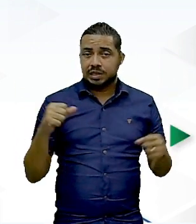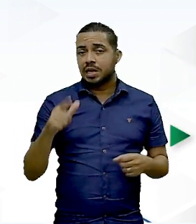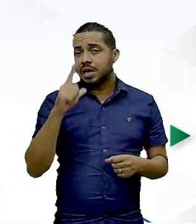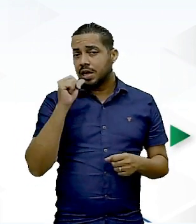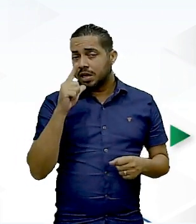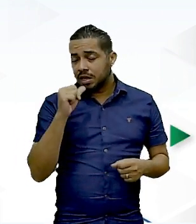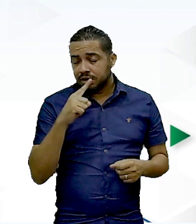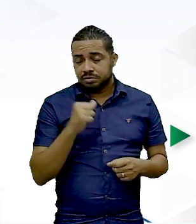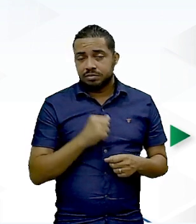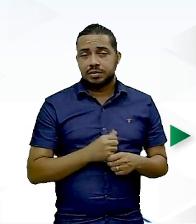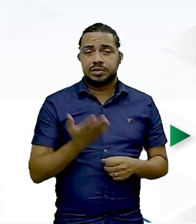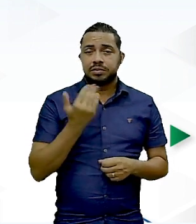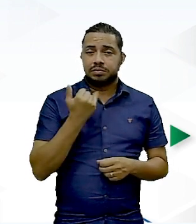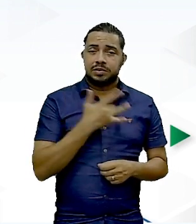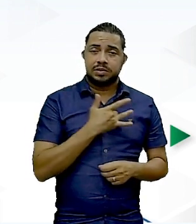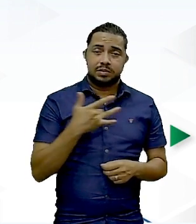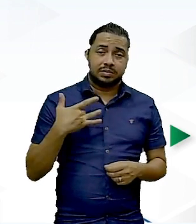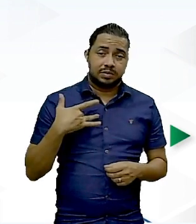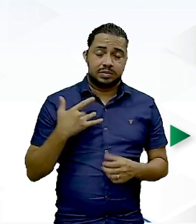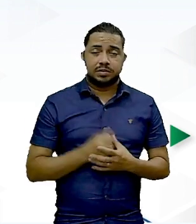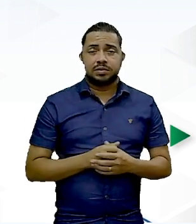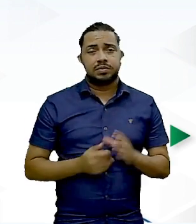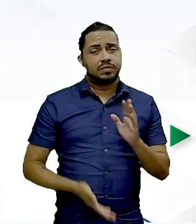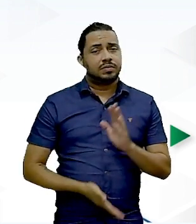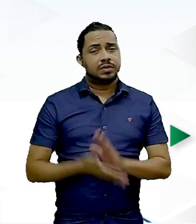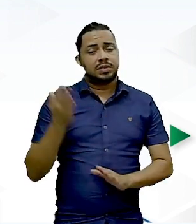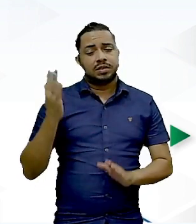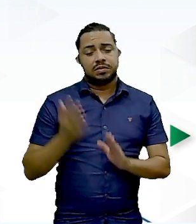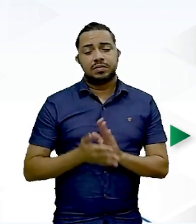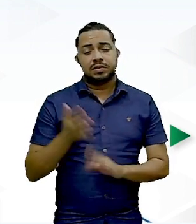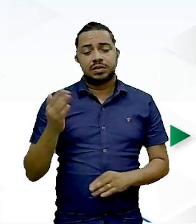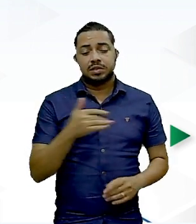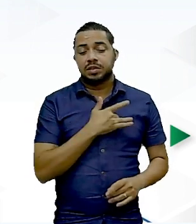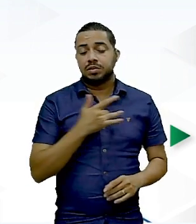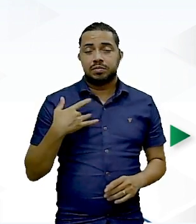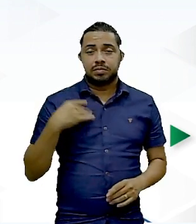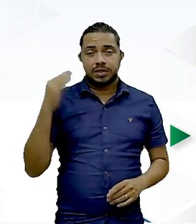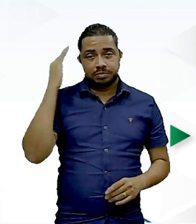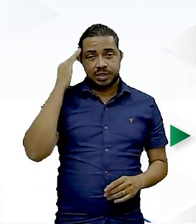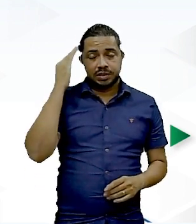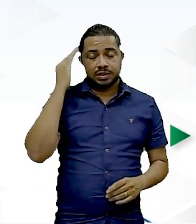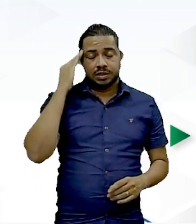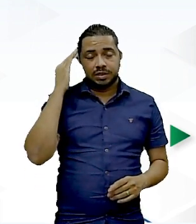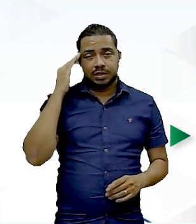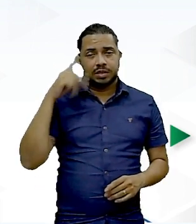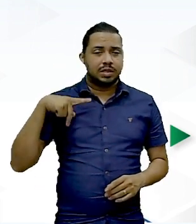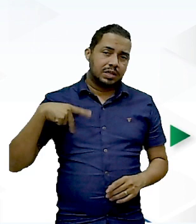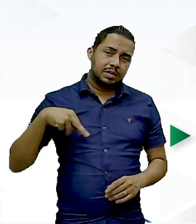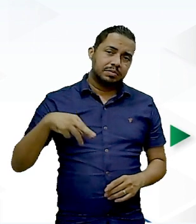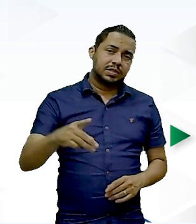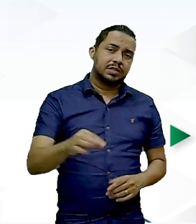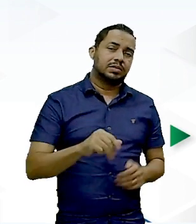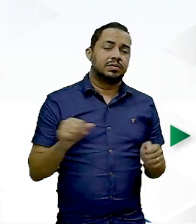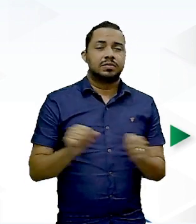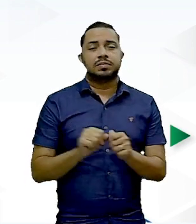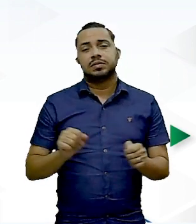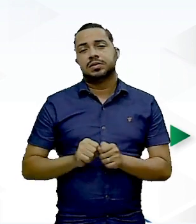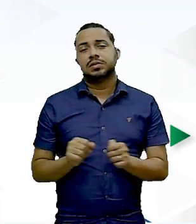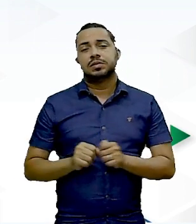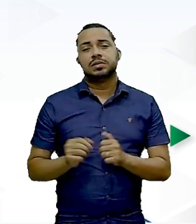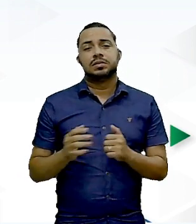água, alimentação saudável, viagens para a saúde mental, mesmo que seja, né, caminhar,